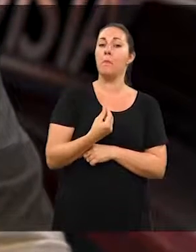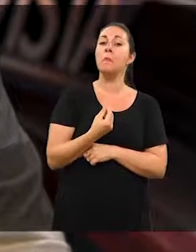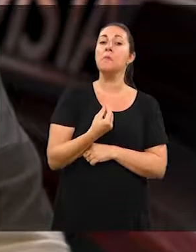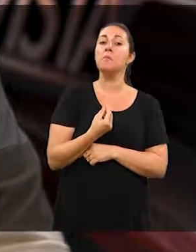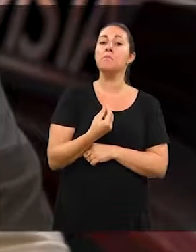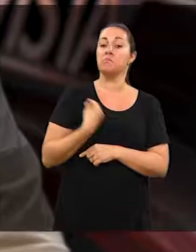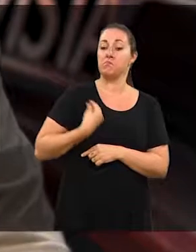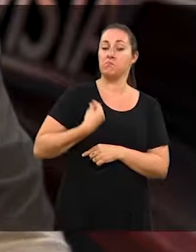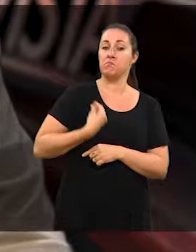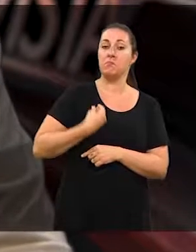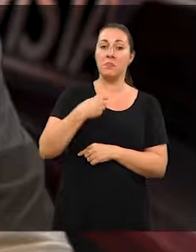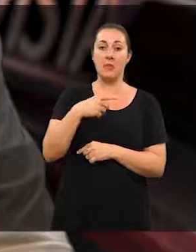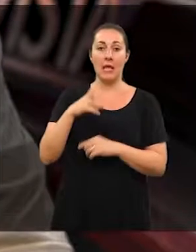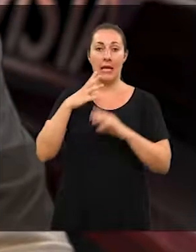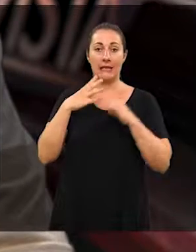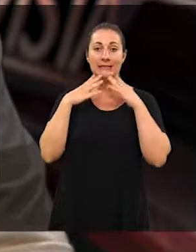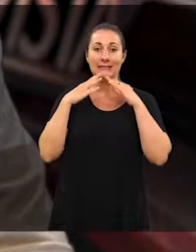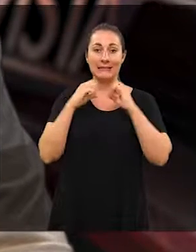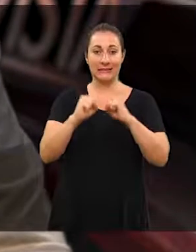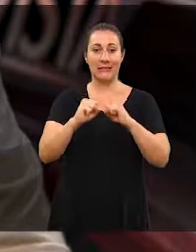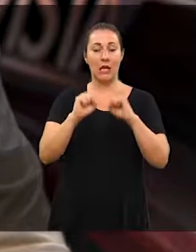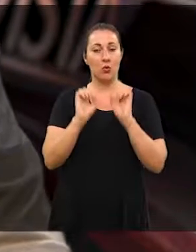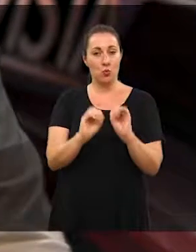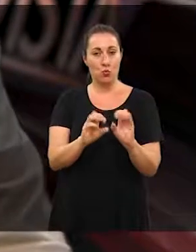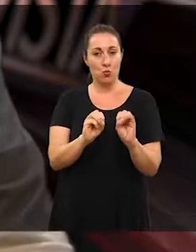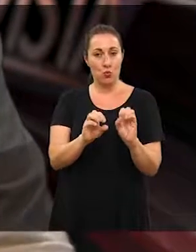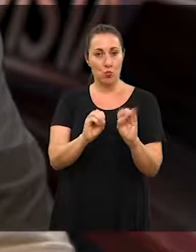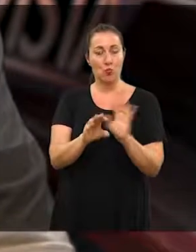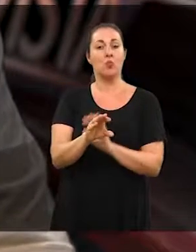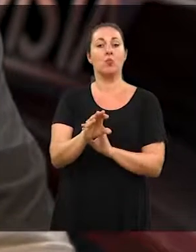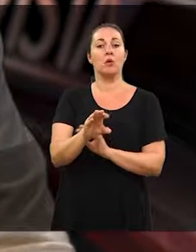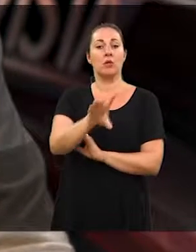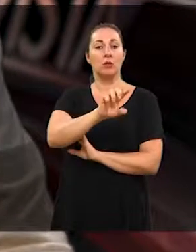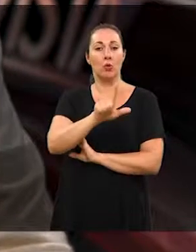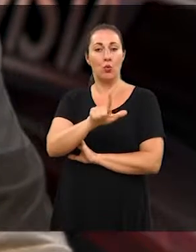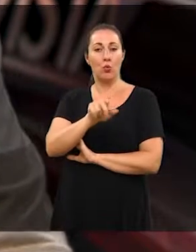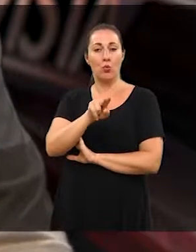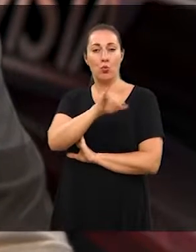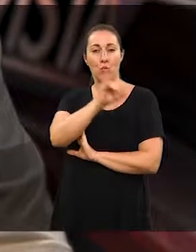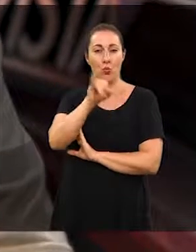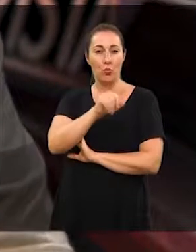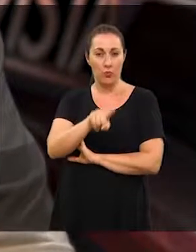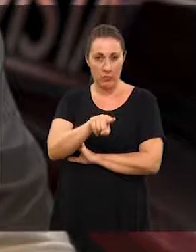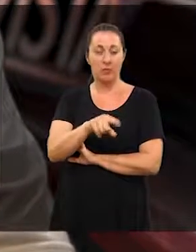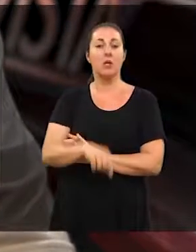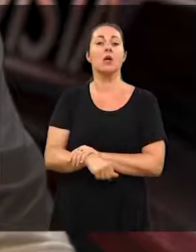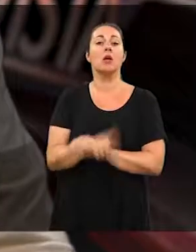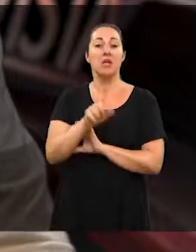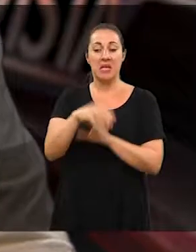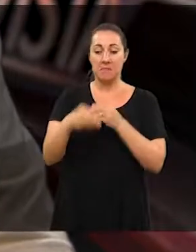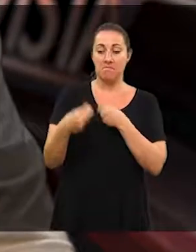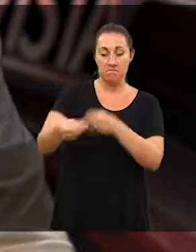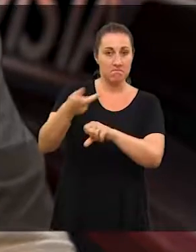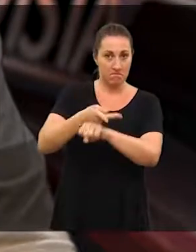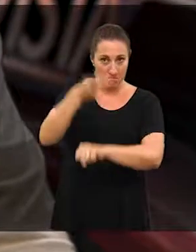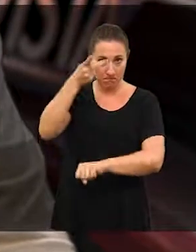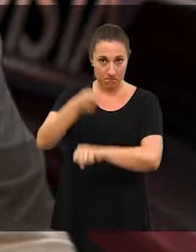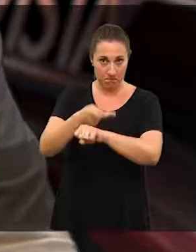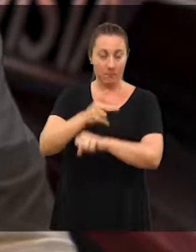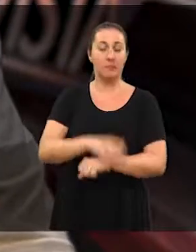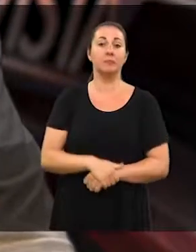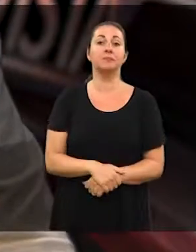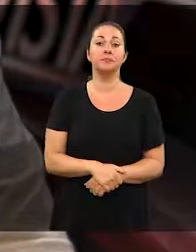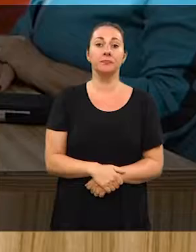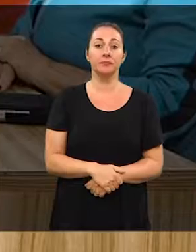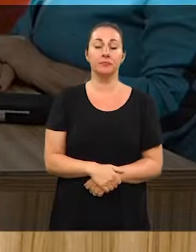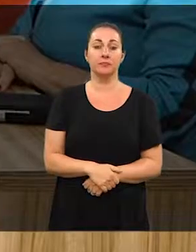possivelmente vai estar presente o nosso secretário de Educação, Luiz Alcoba, né, e ele que vai fazer a premiação, vai fazer a entrega do